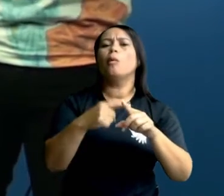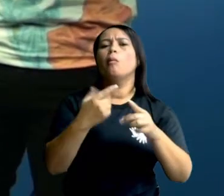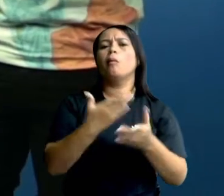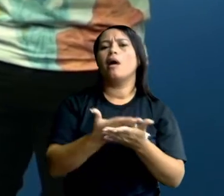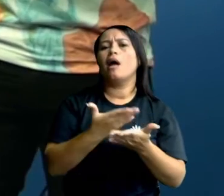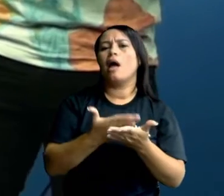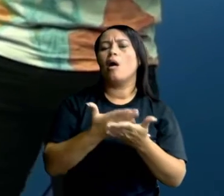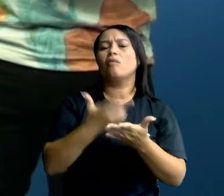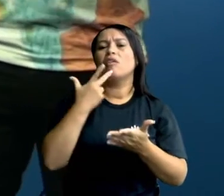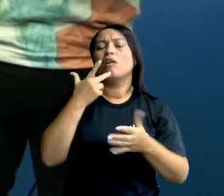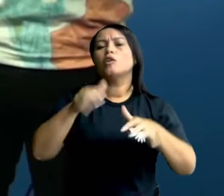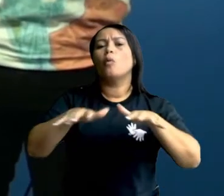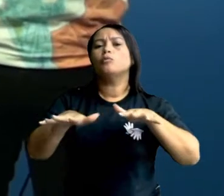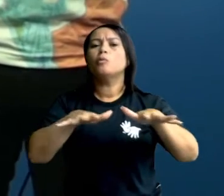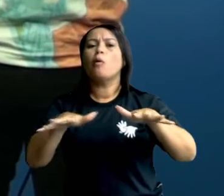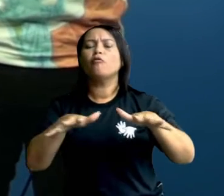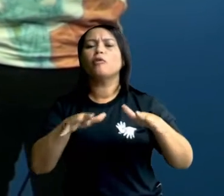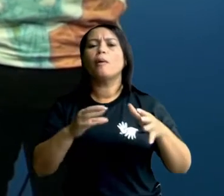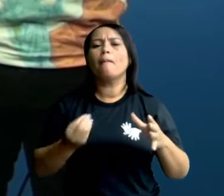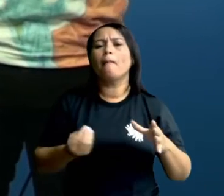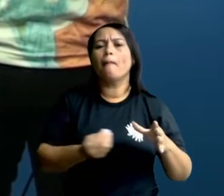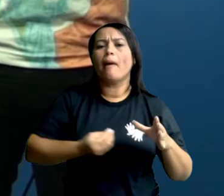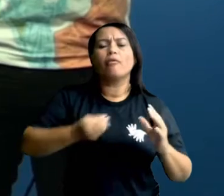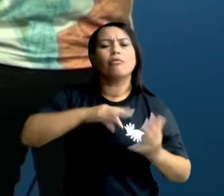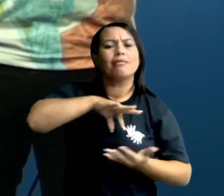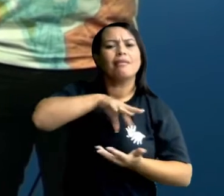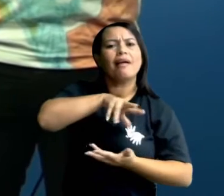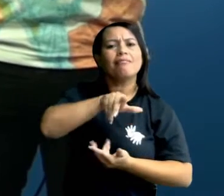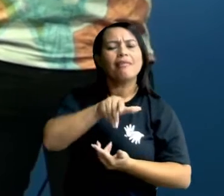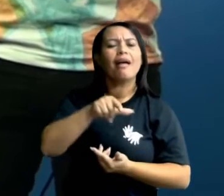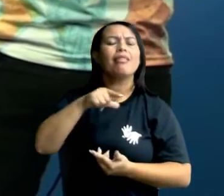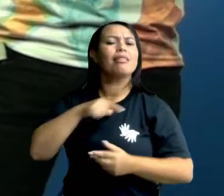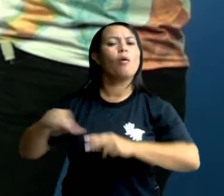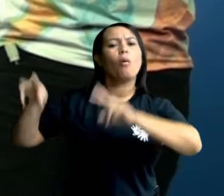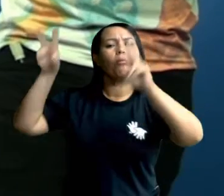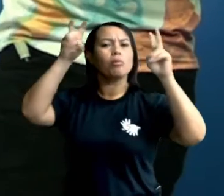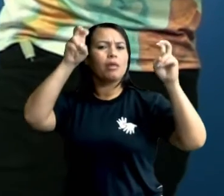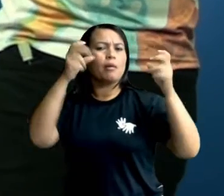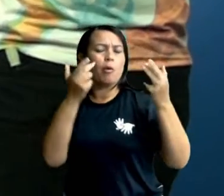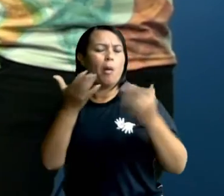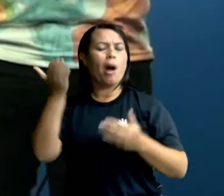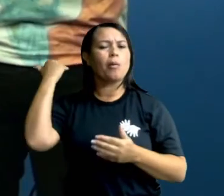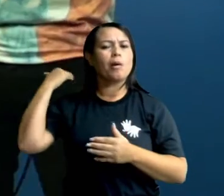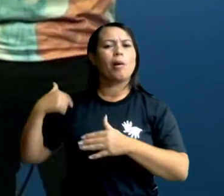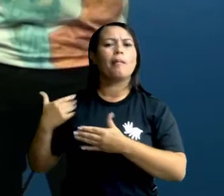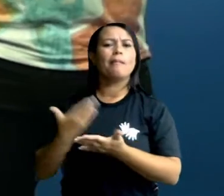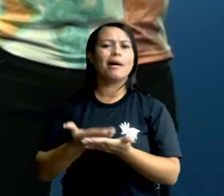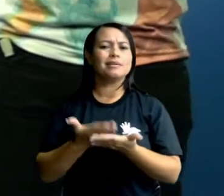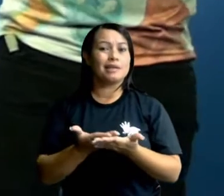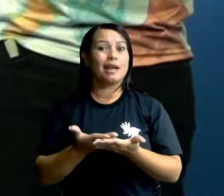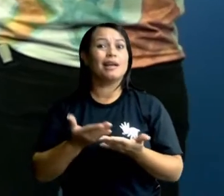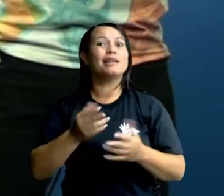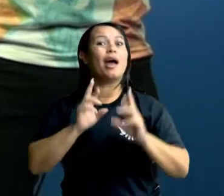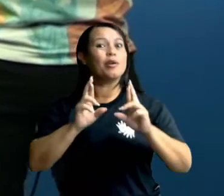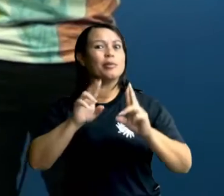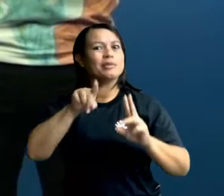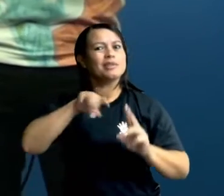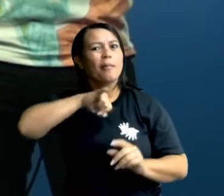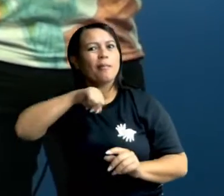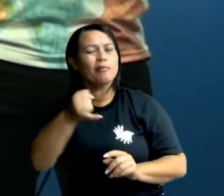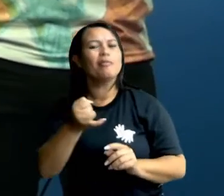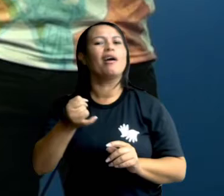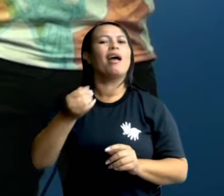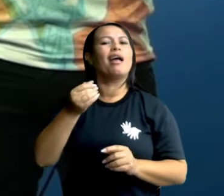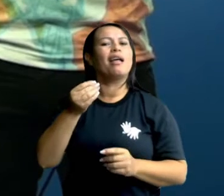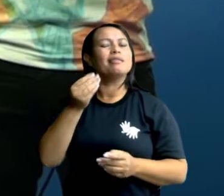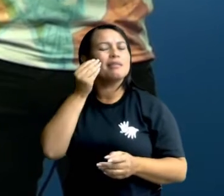tratar sobre os movimentos da Terra, que está totalmente relacionado ao tema da aula passada, tá? Espero que vocês aproveitem esse tema, que é